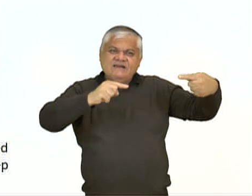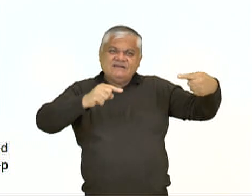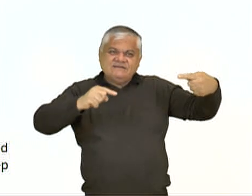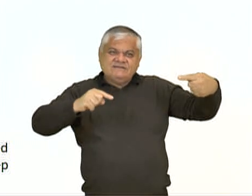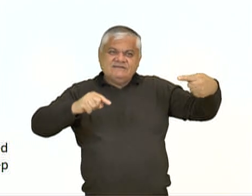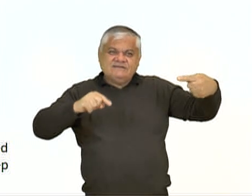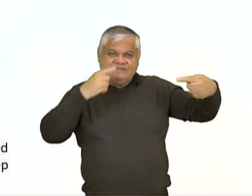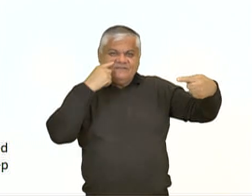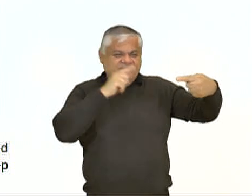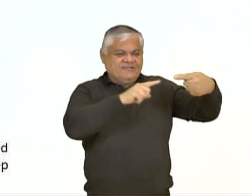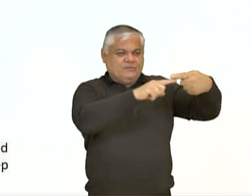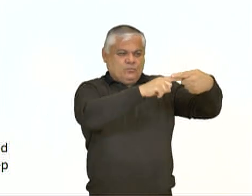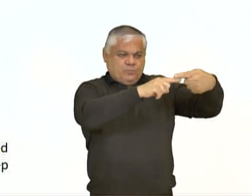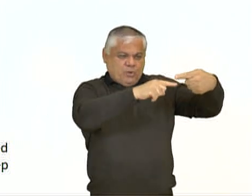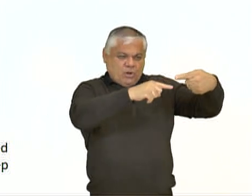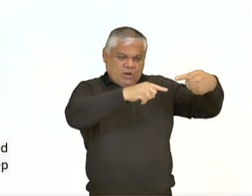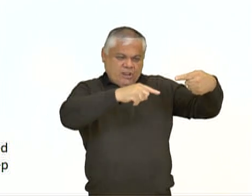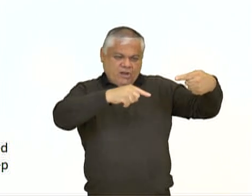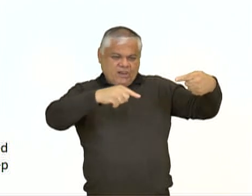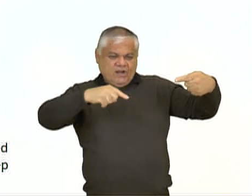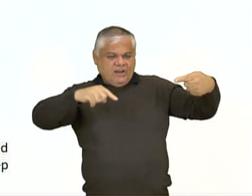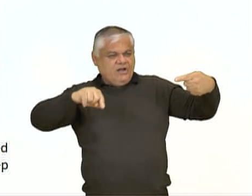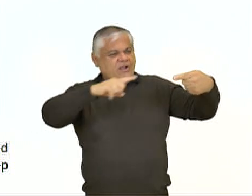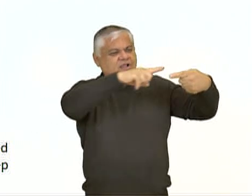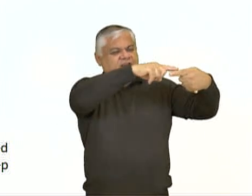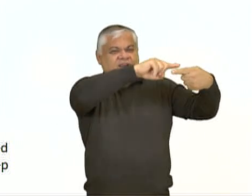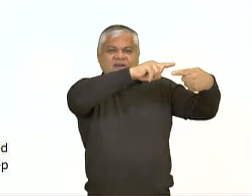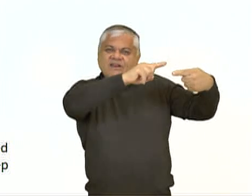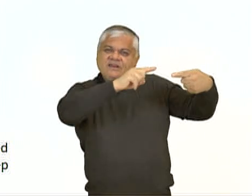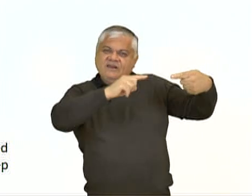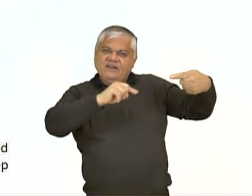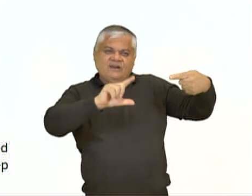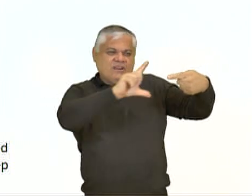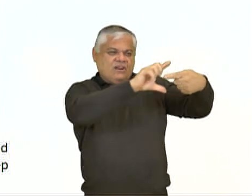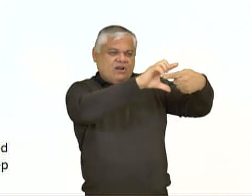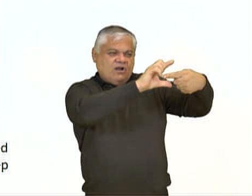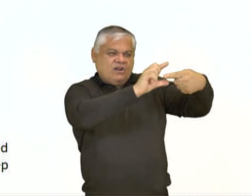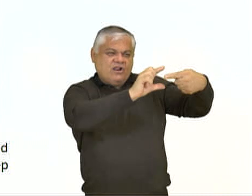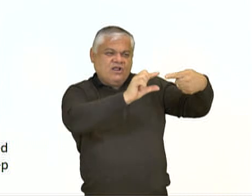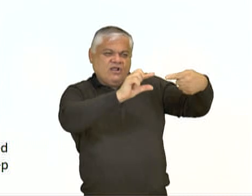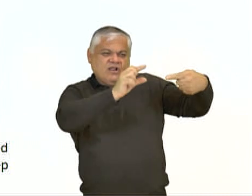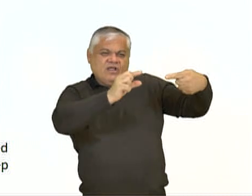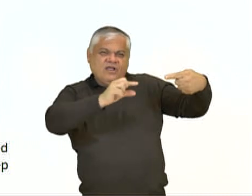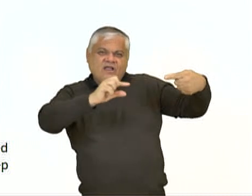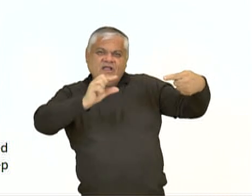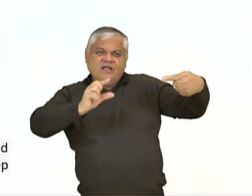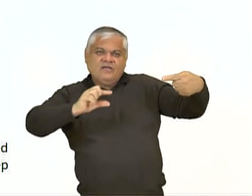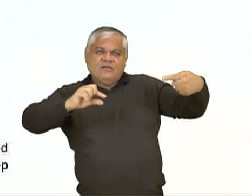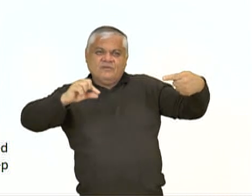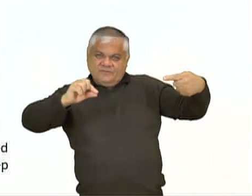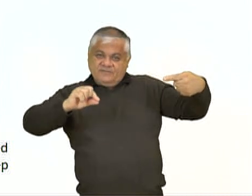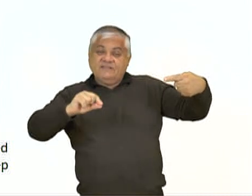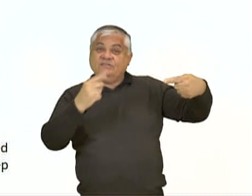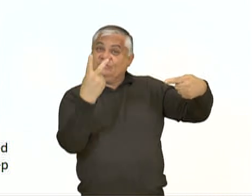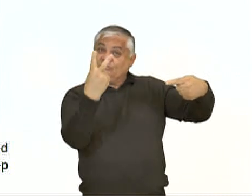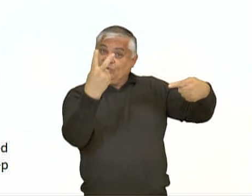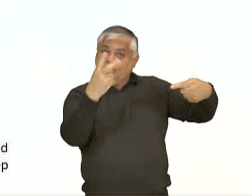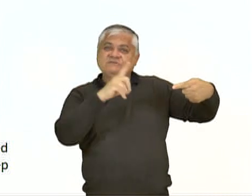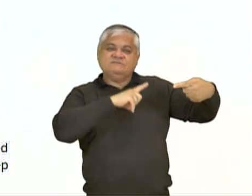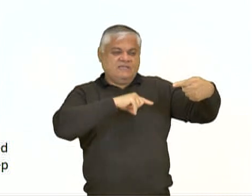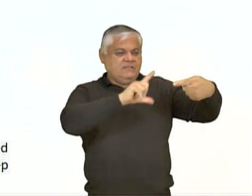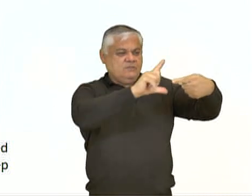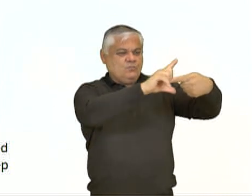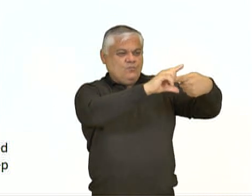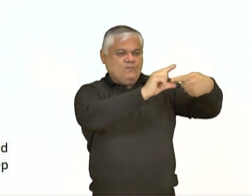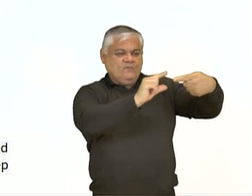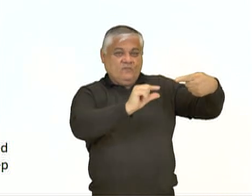parte de fora aqui são os cordões longitudinais. É um dorsal e o outro ventral.